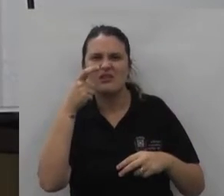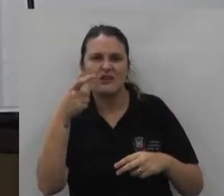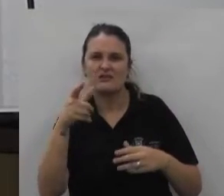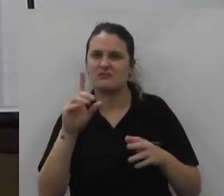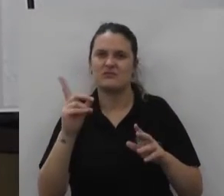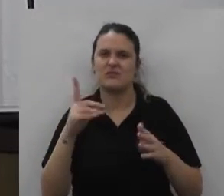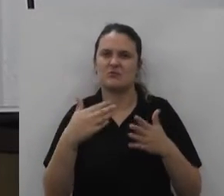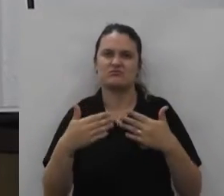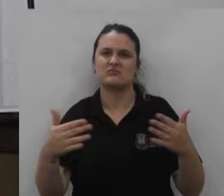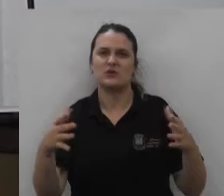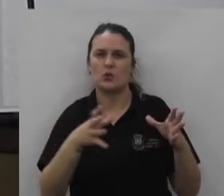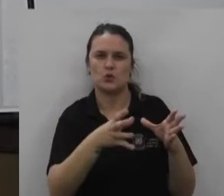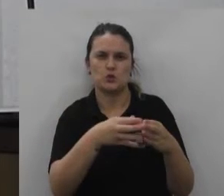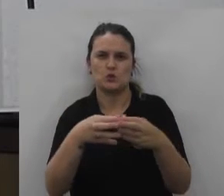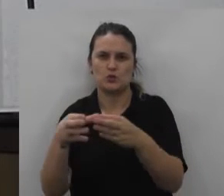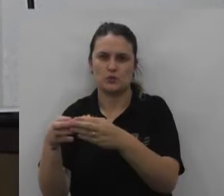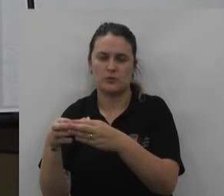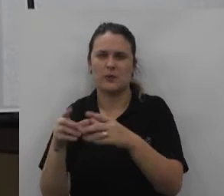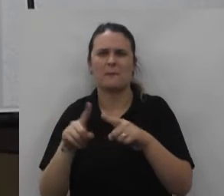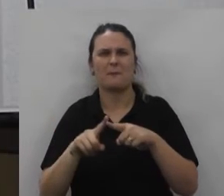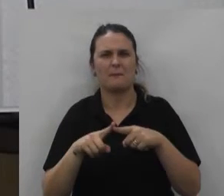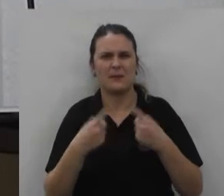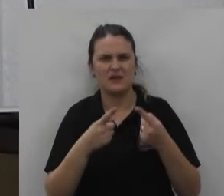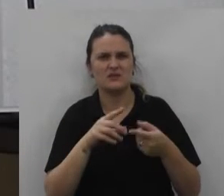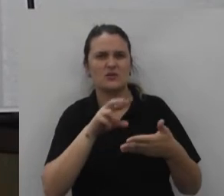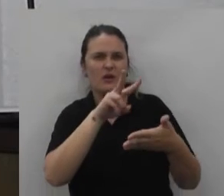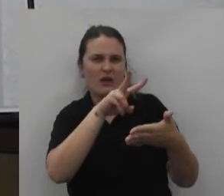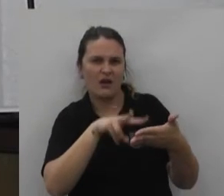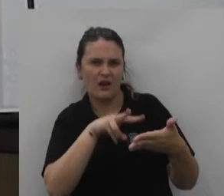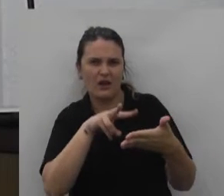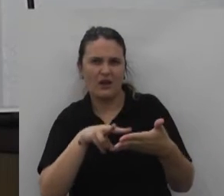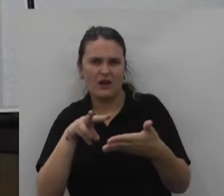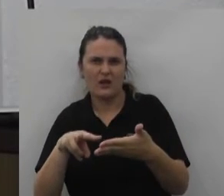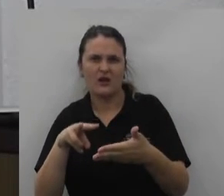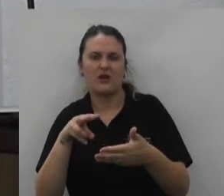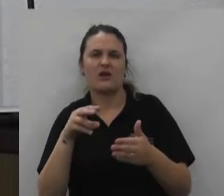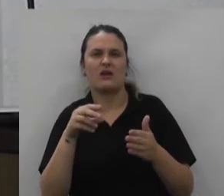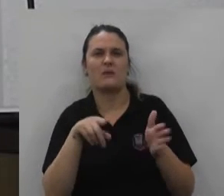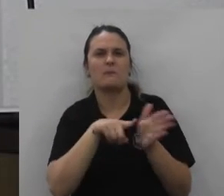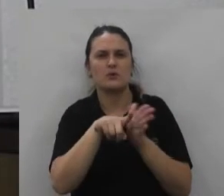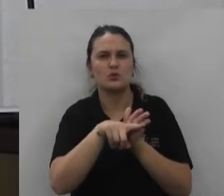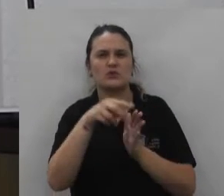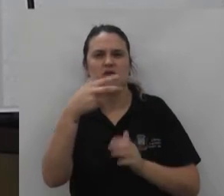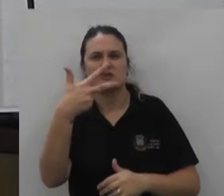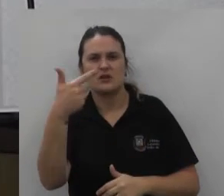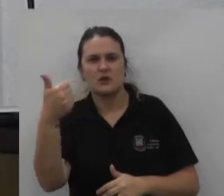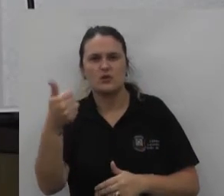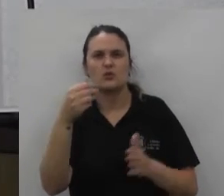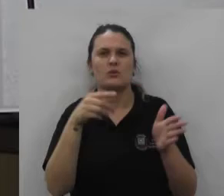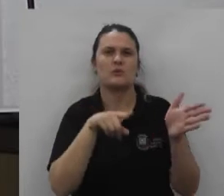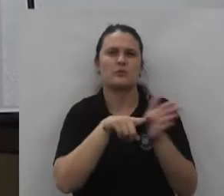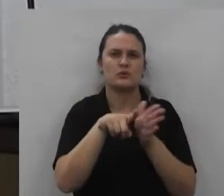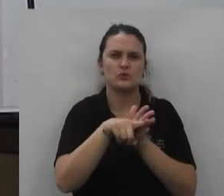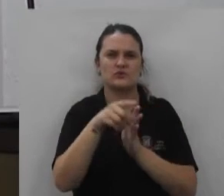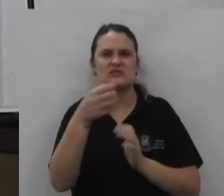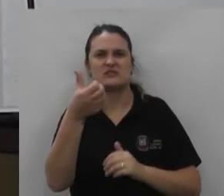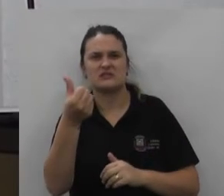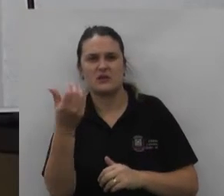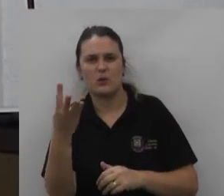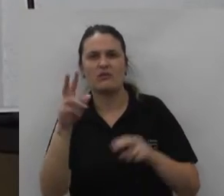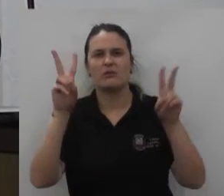sem menosprezar nenhuma classe. Mas basta ler a questão 31, a 64, o